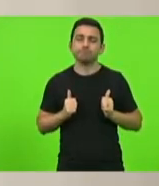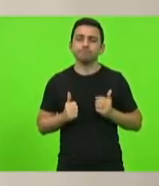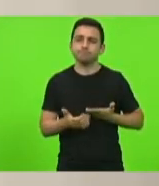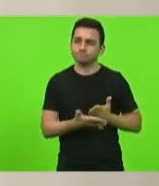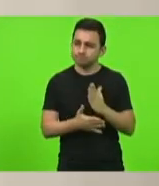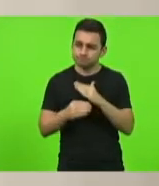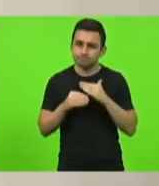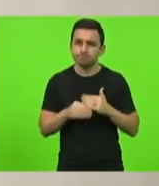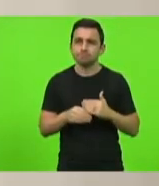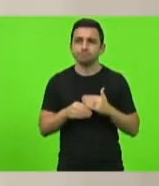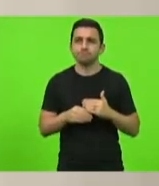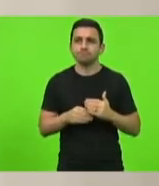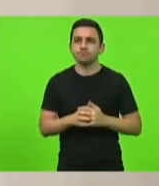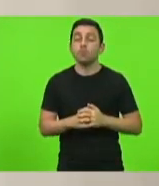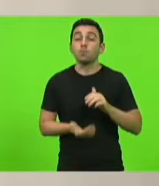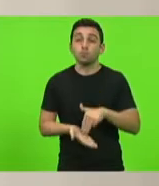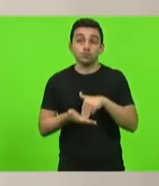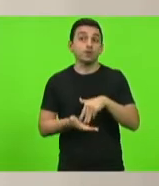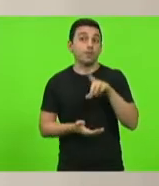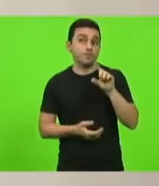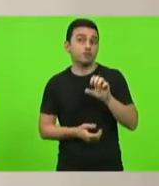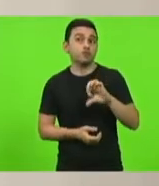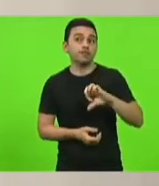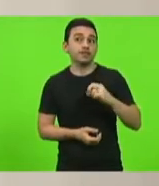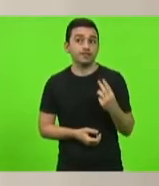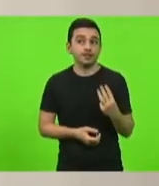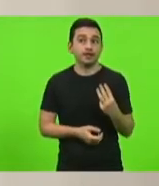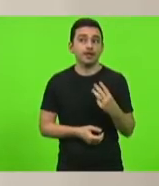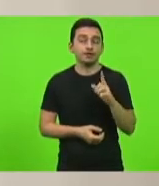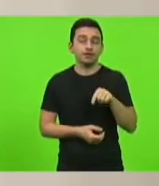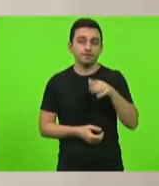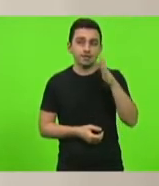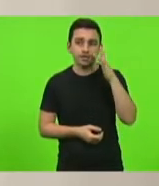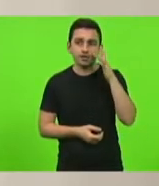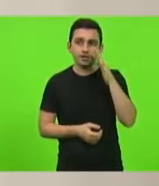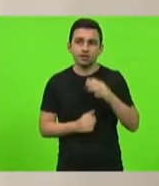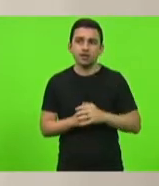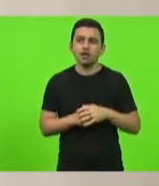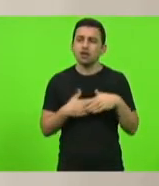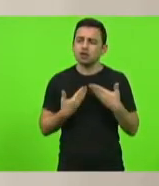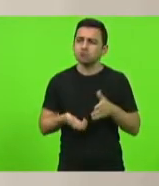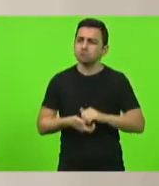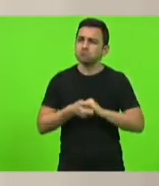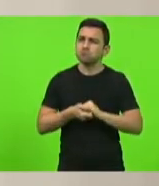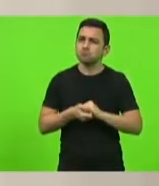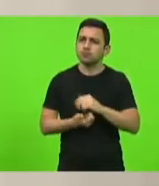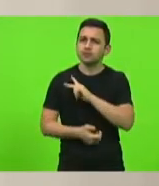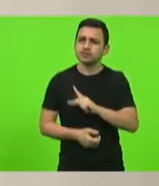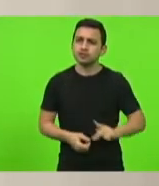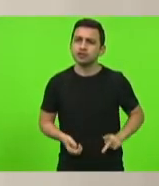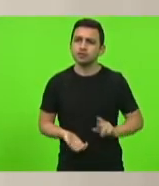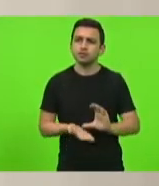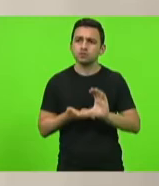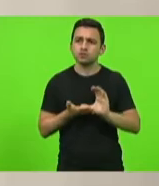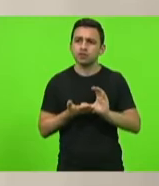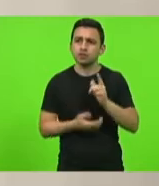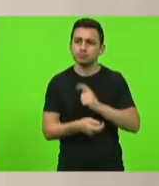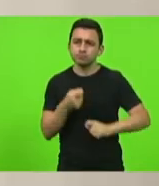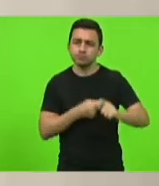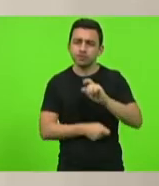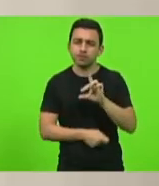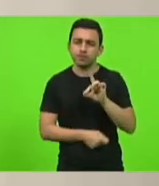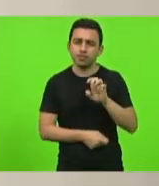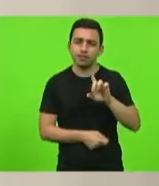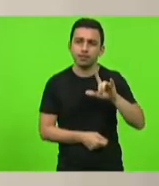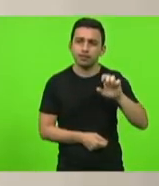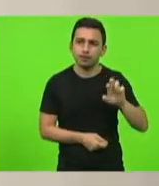Aprovado por unanimidade. Moção 1093, autor deputado Fernando Krelink, cumprimentando o presidente do Conselho de Administração da Döller